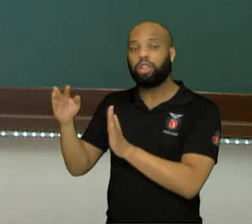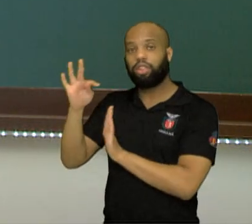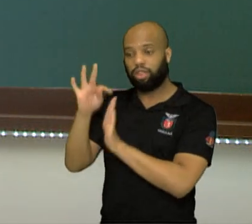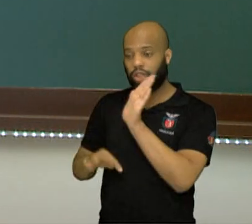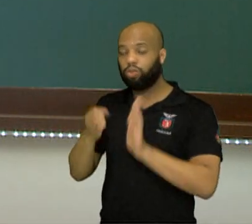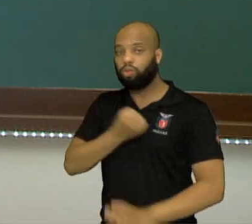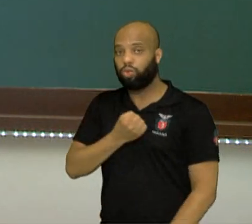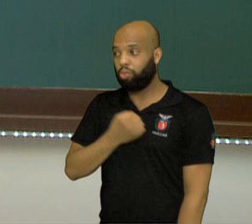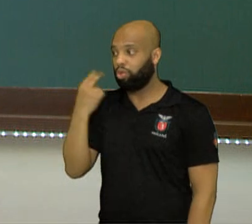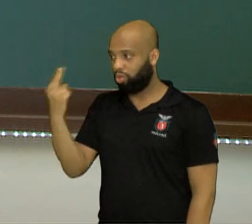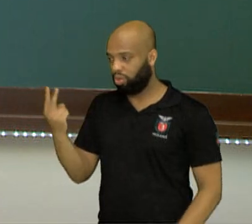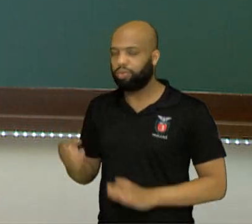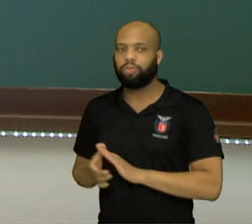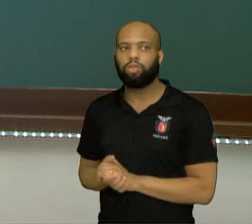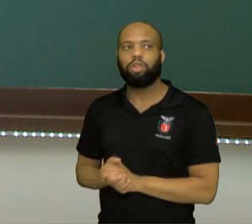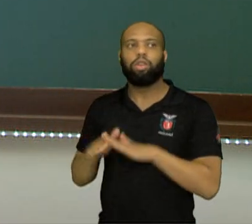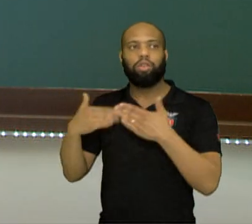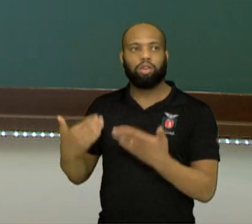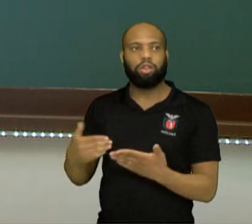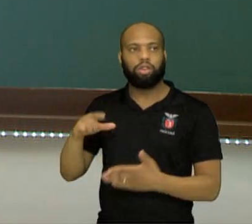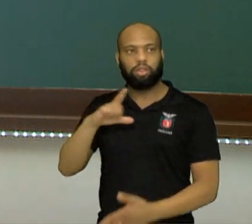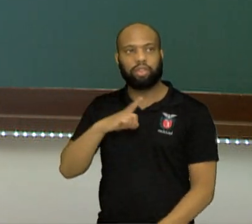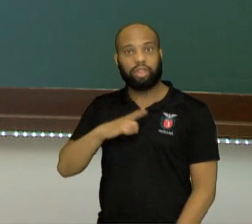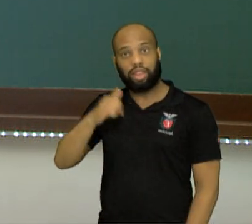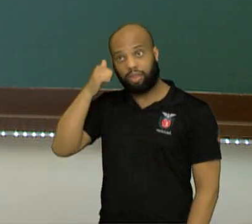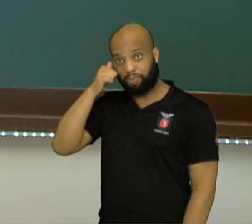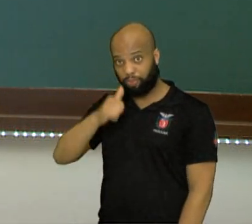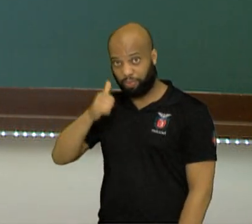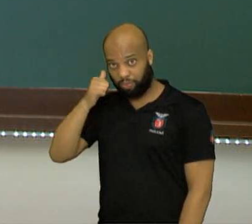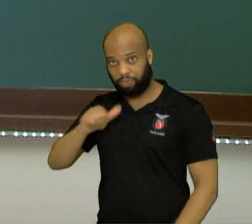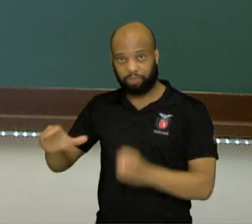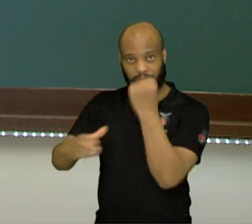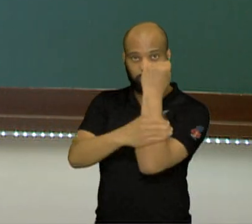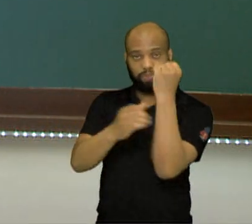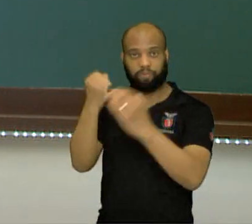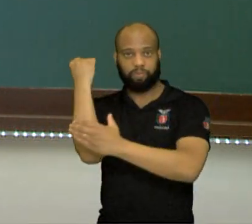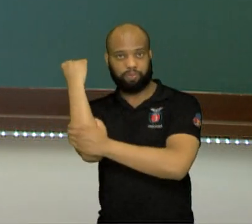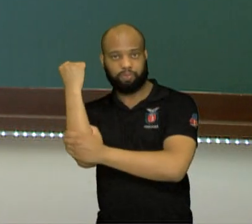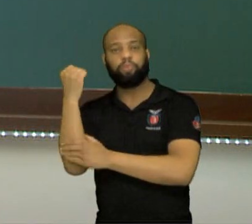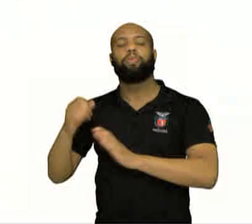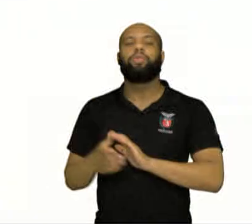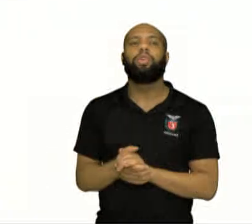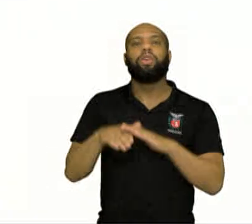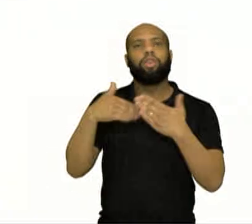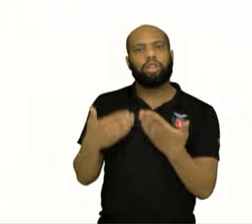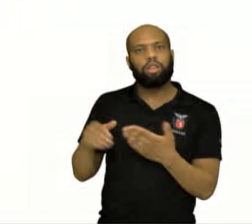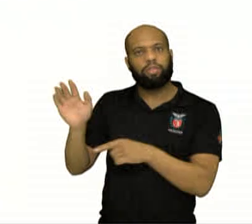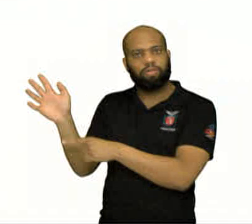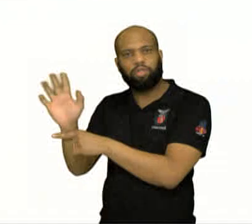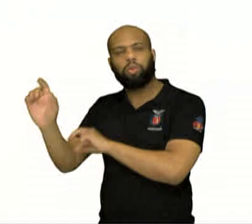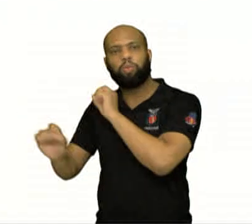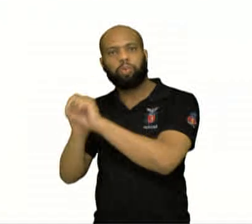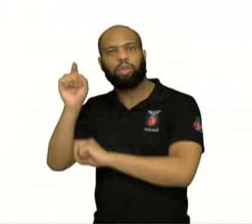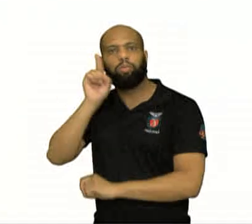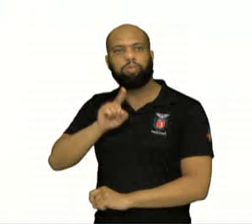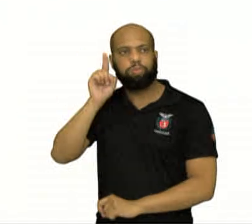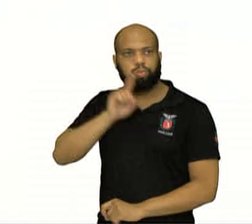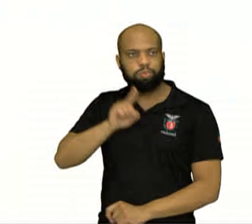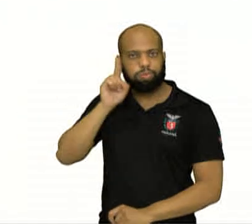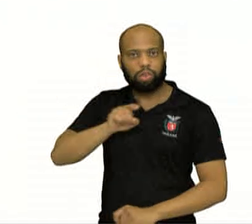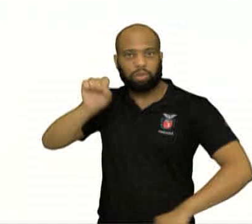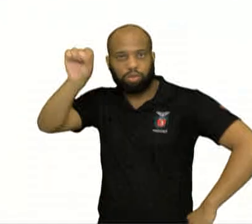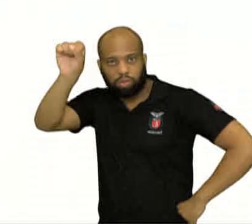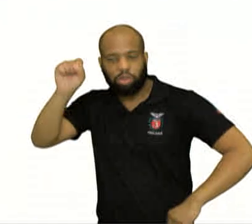lá fragmento 2 Wonder Woman No Brasil e Portugal mulher-maravilha é um filme americano de